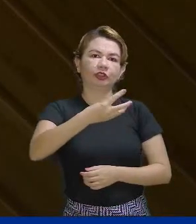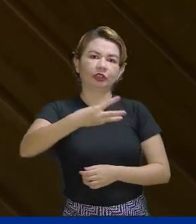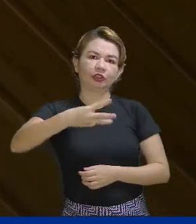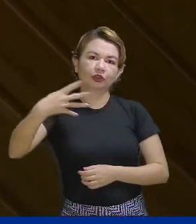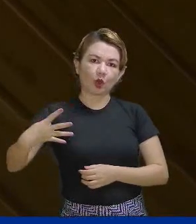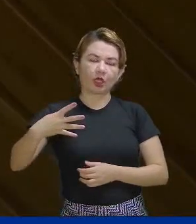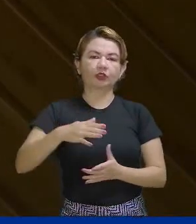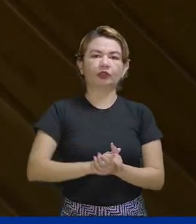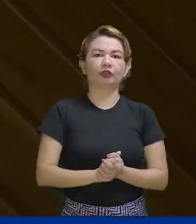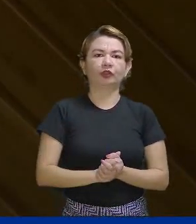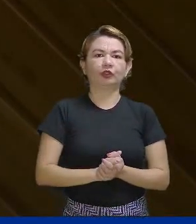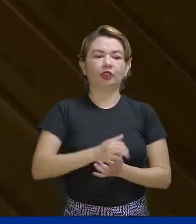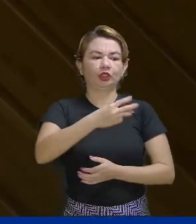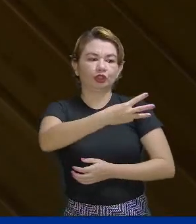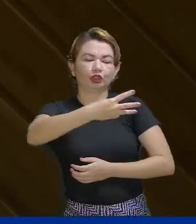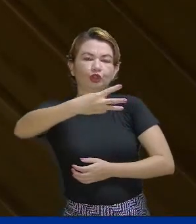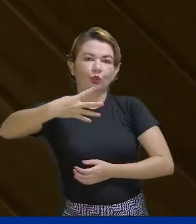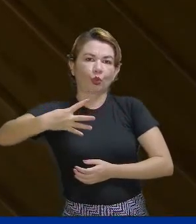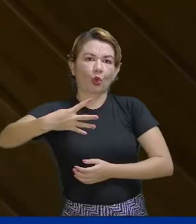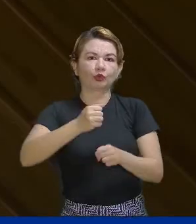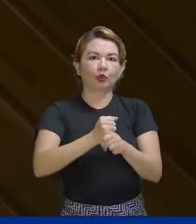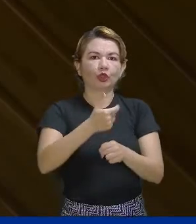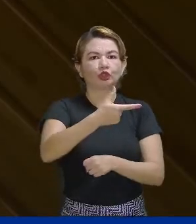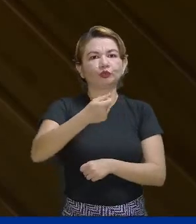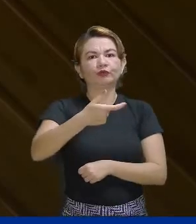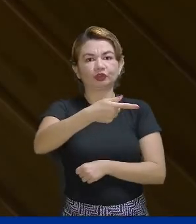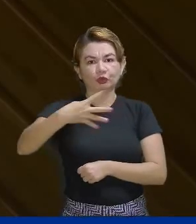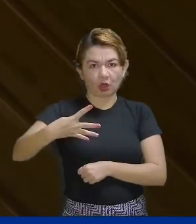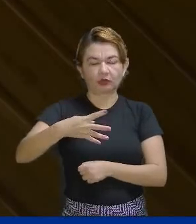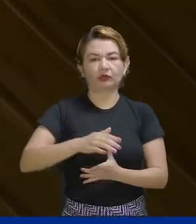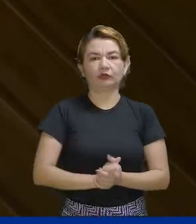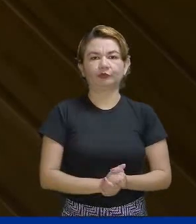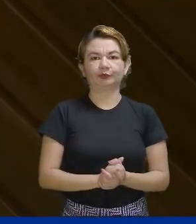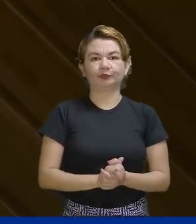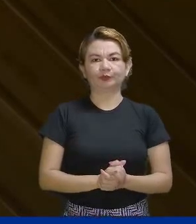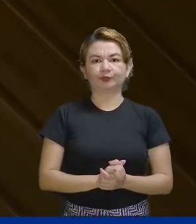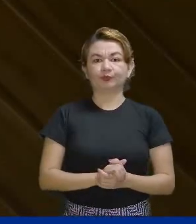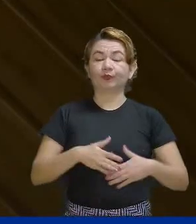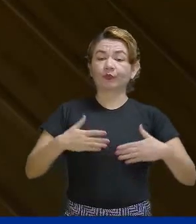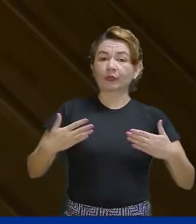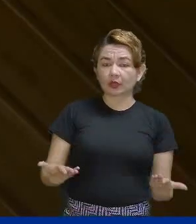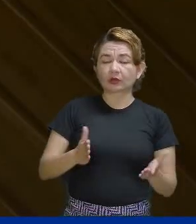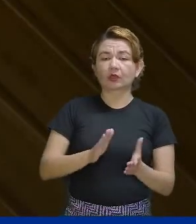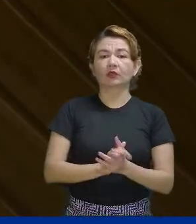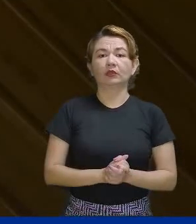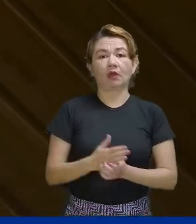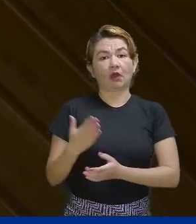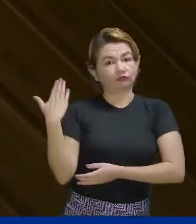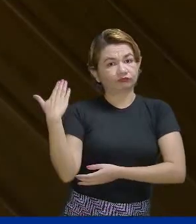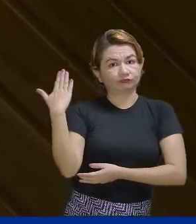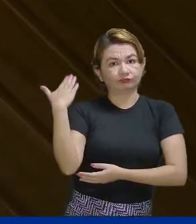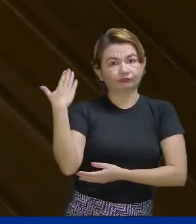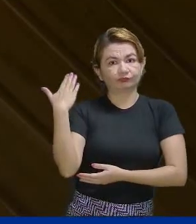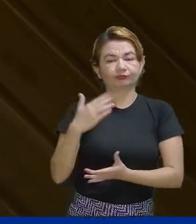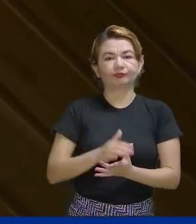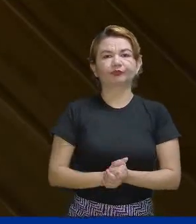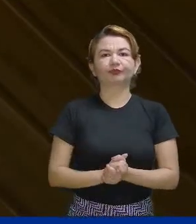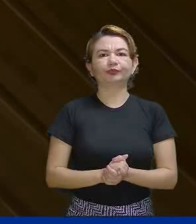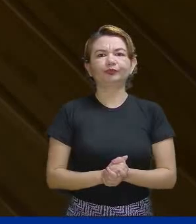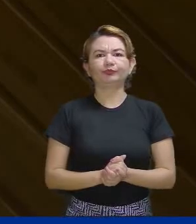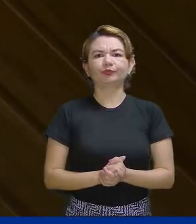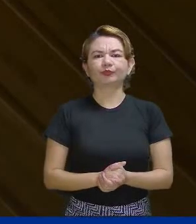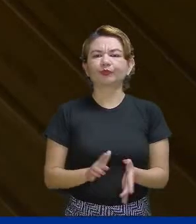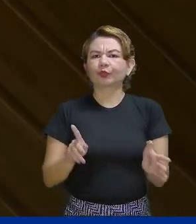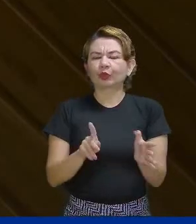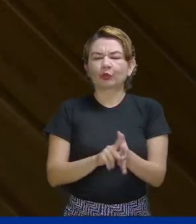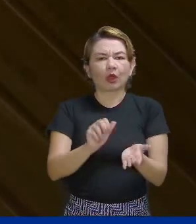0600-334, dígito 34, de 2024. Então, Excelência, lá, naquele feito, a